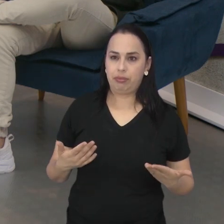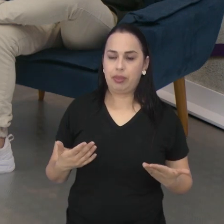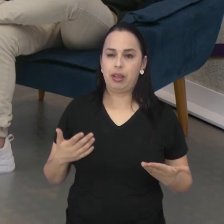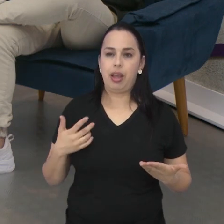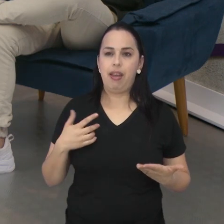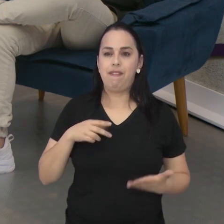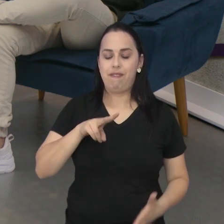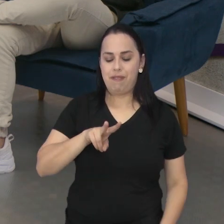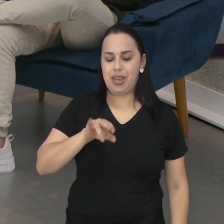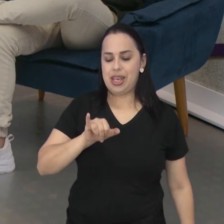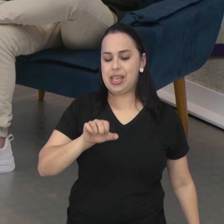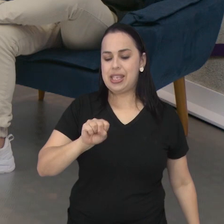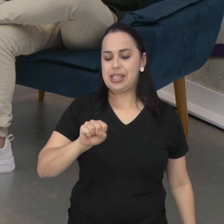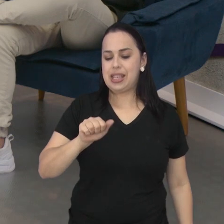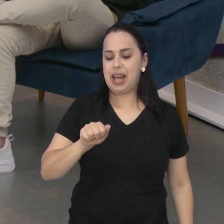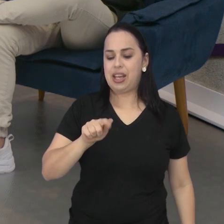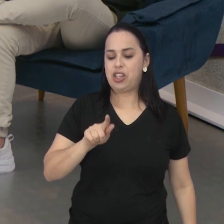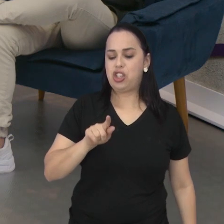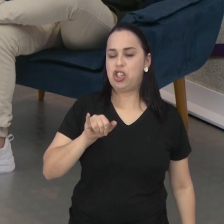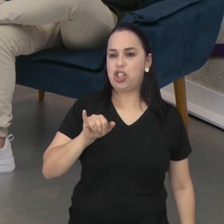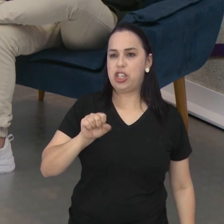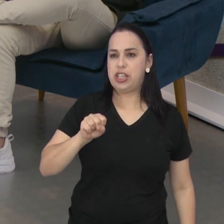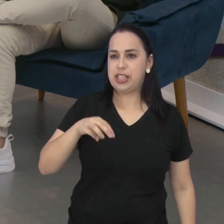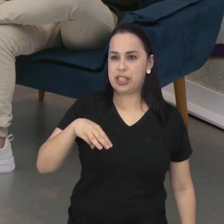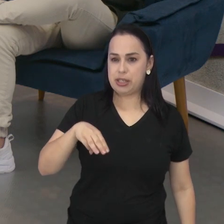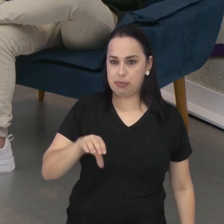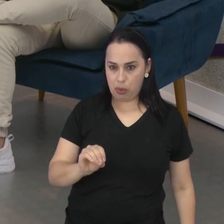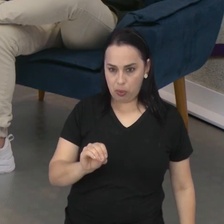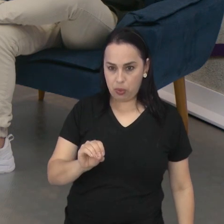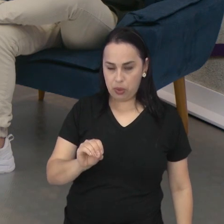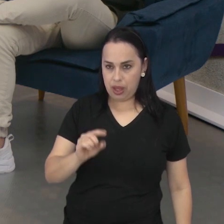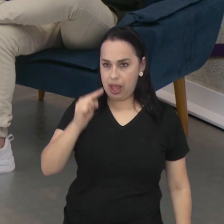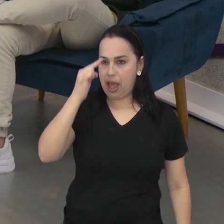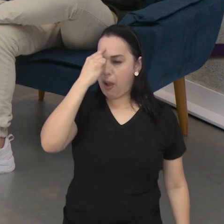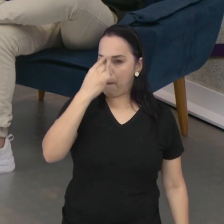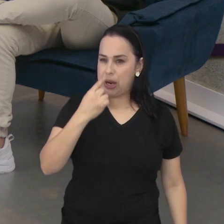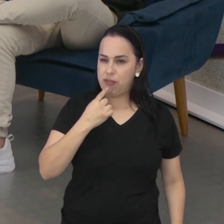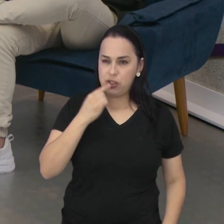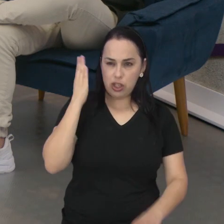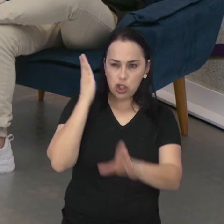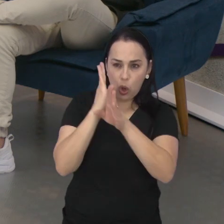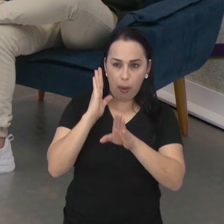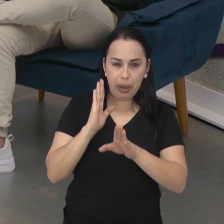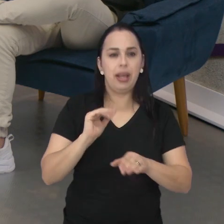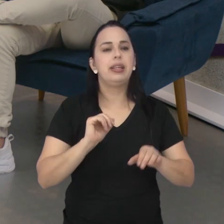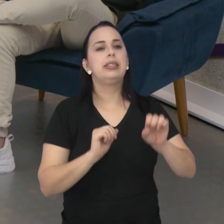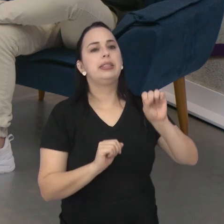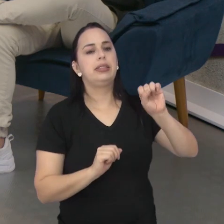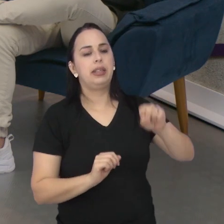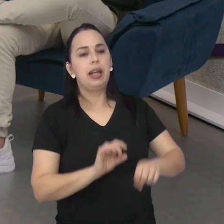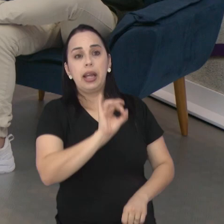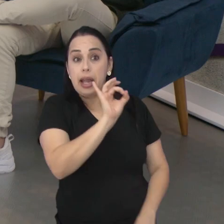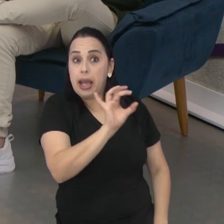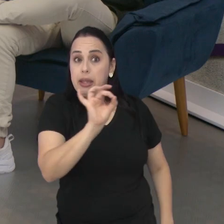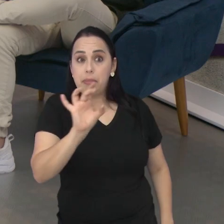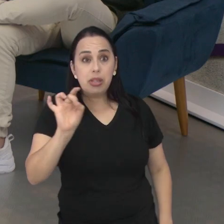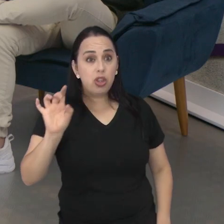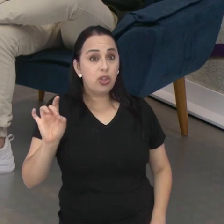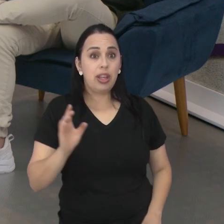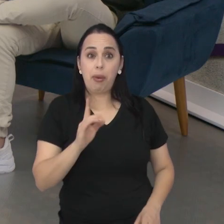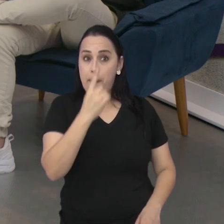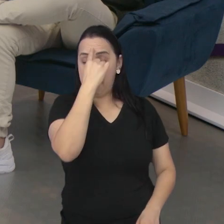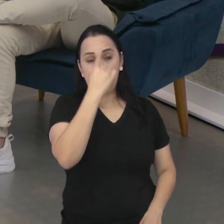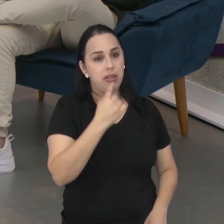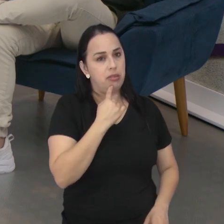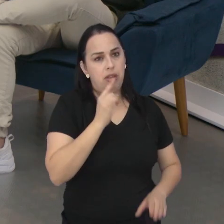de visagismo? É assim? Exatamente. Isso seria o visagismo. Exatamente. Cada pessoa